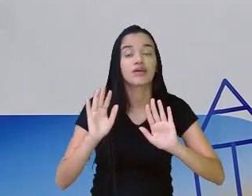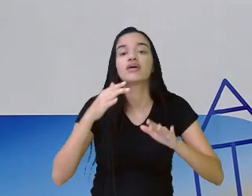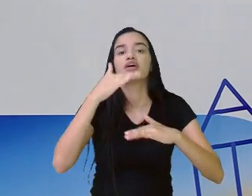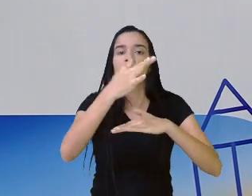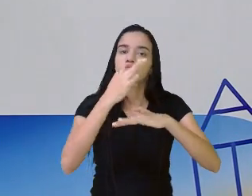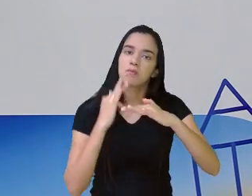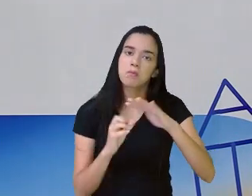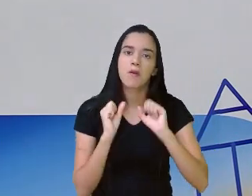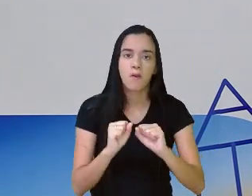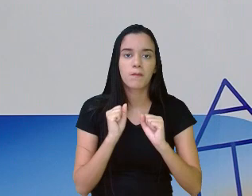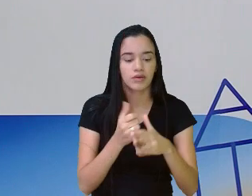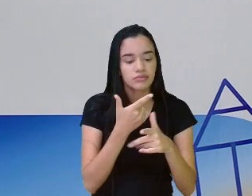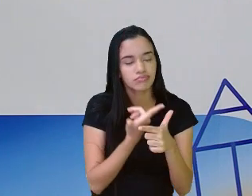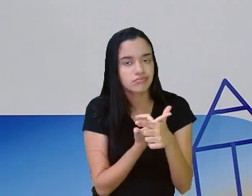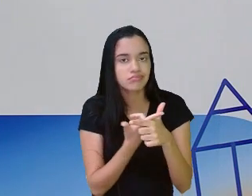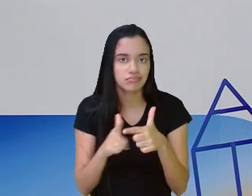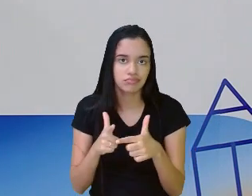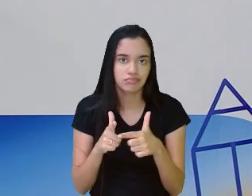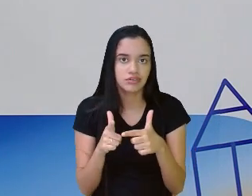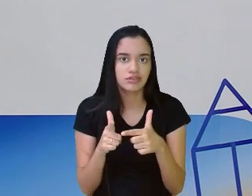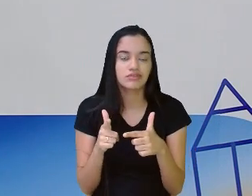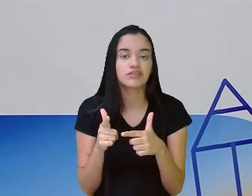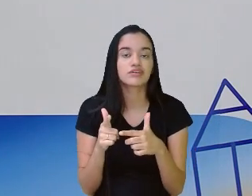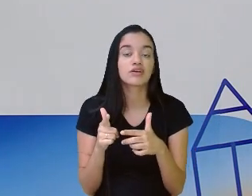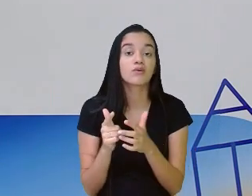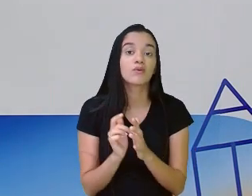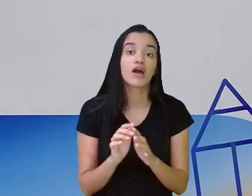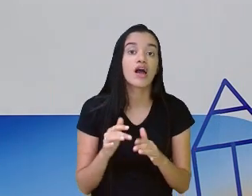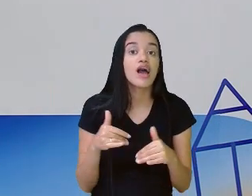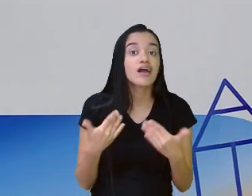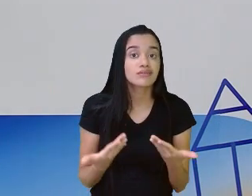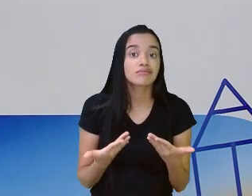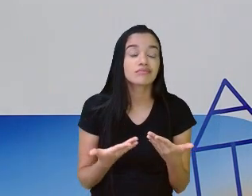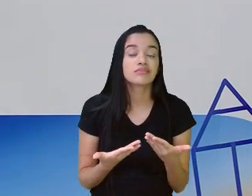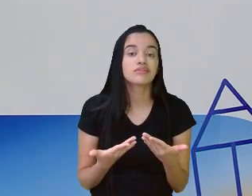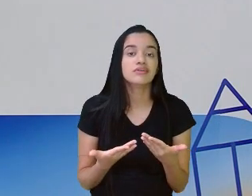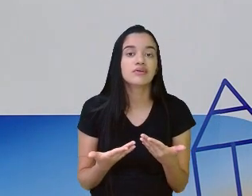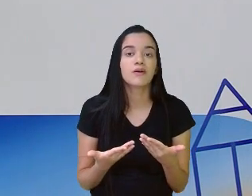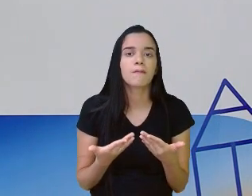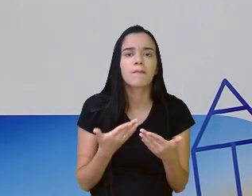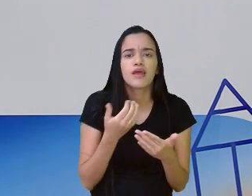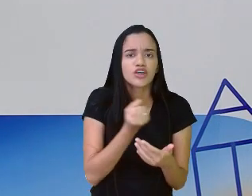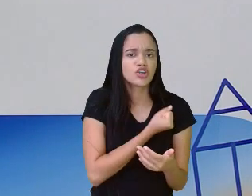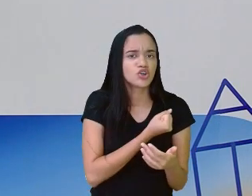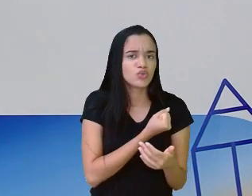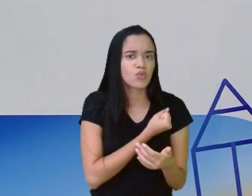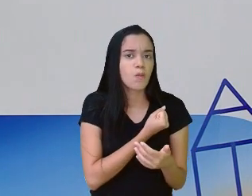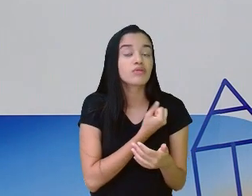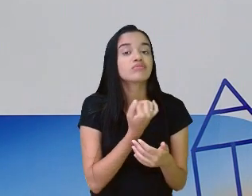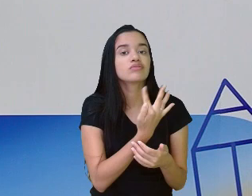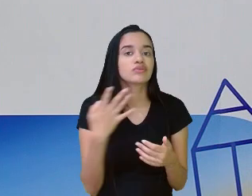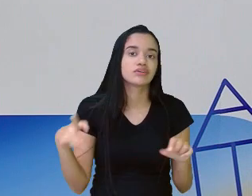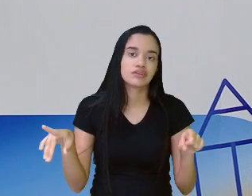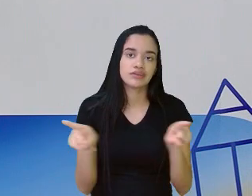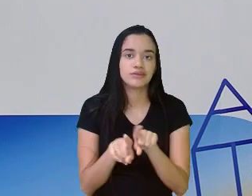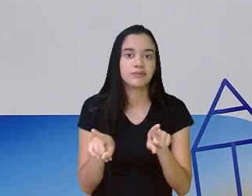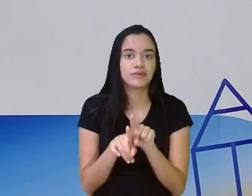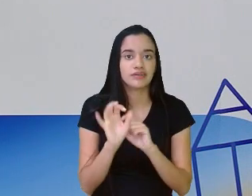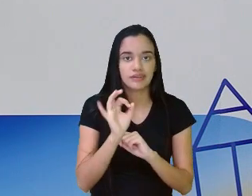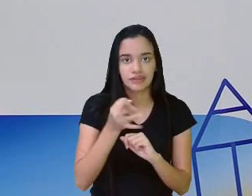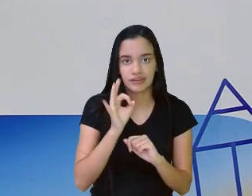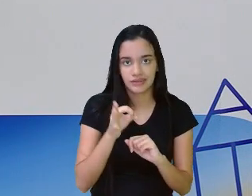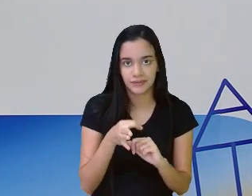posso fazer essa divisão dos inteiros a partir de números e quantidades.